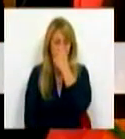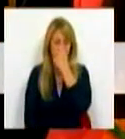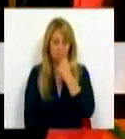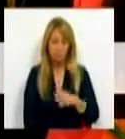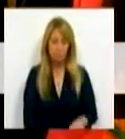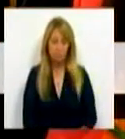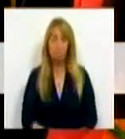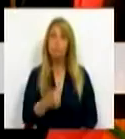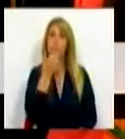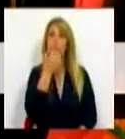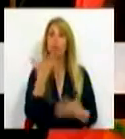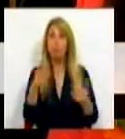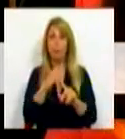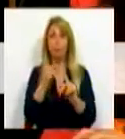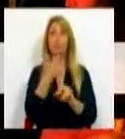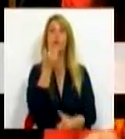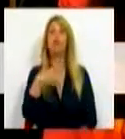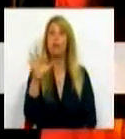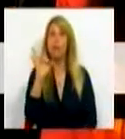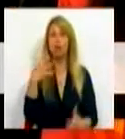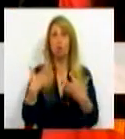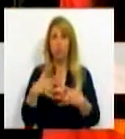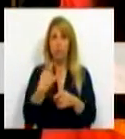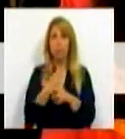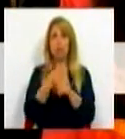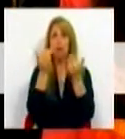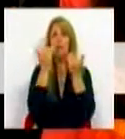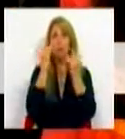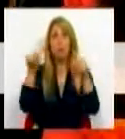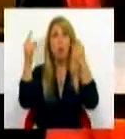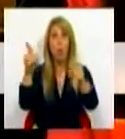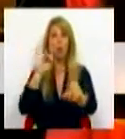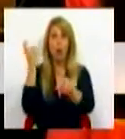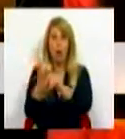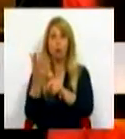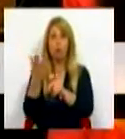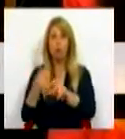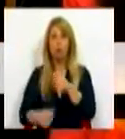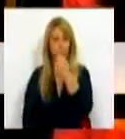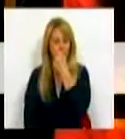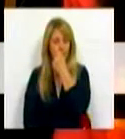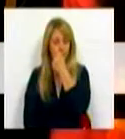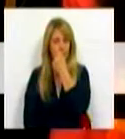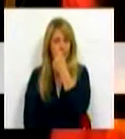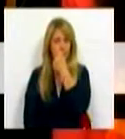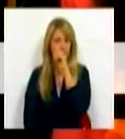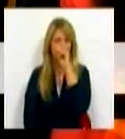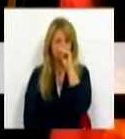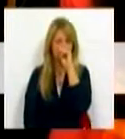Muito bem. Em 2014, continuam a existir dúvidas sobre a informação dos outros auditores. Na página